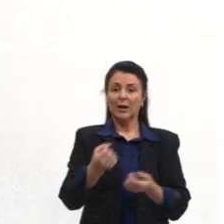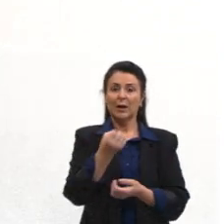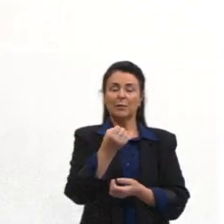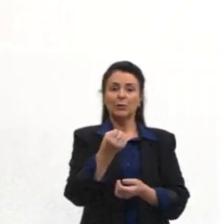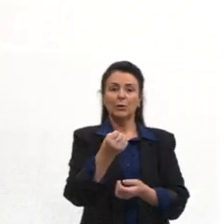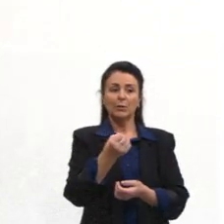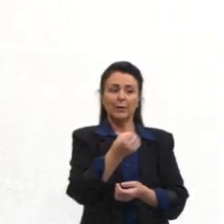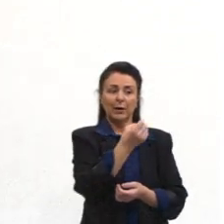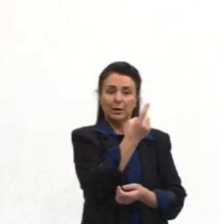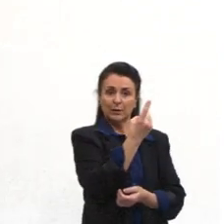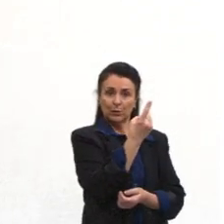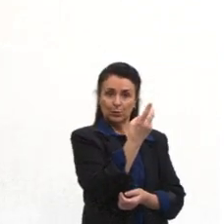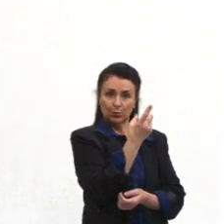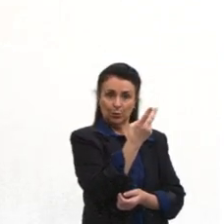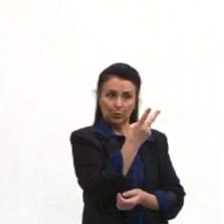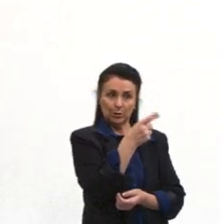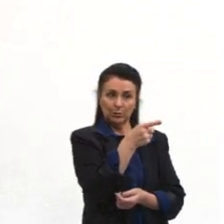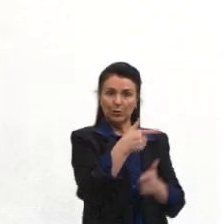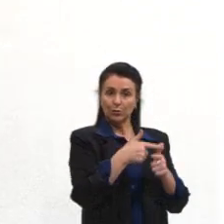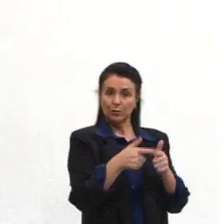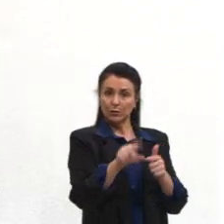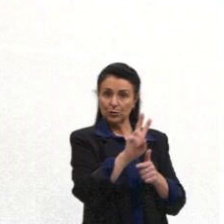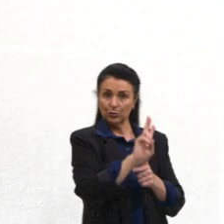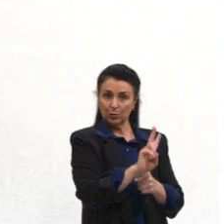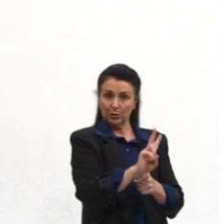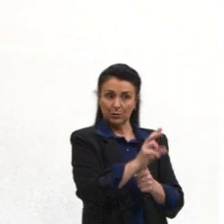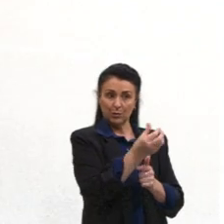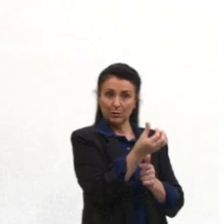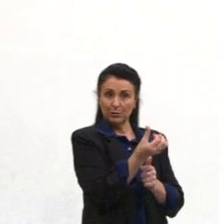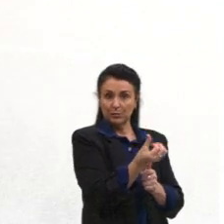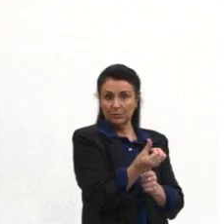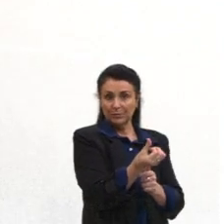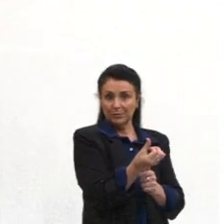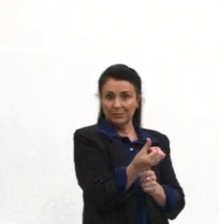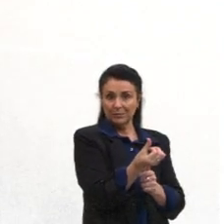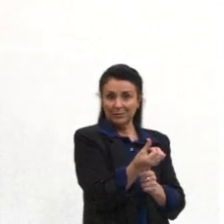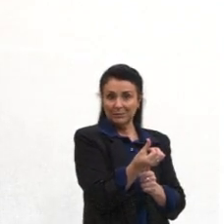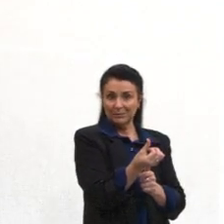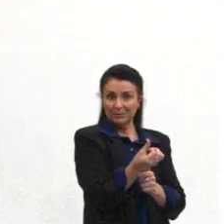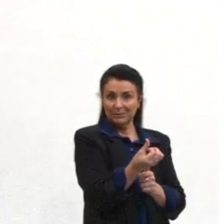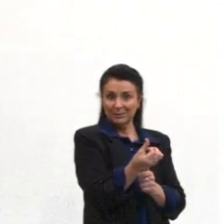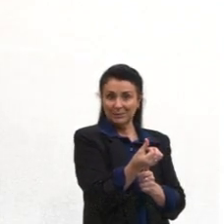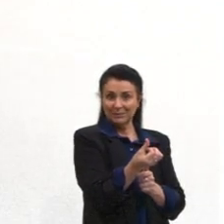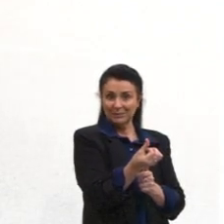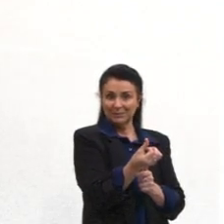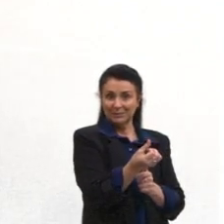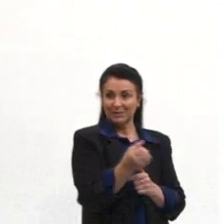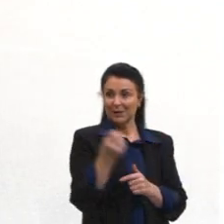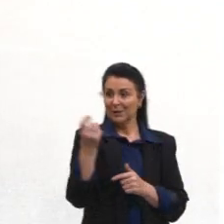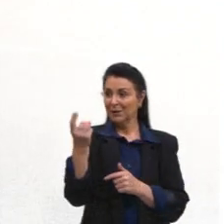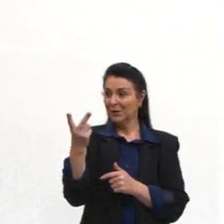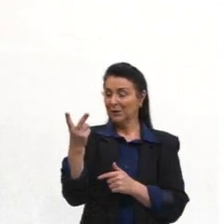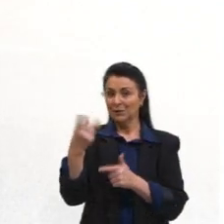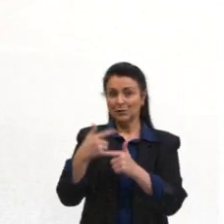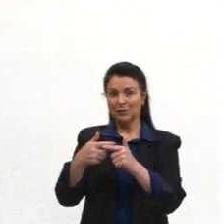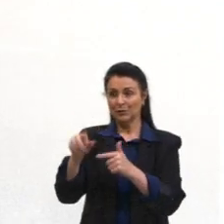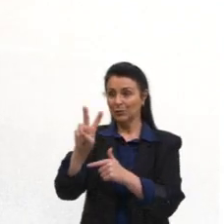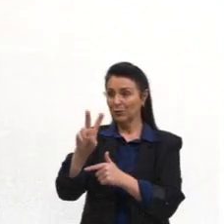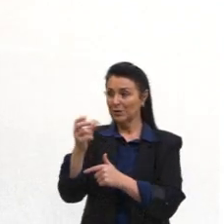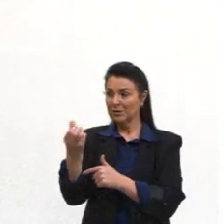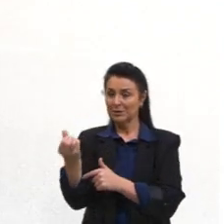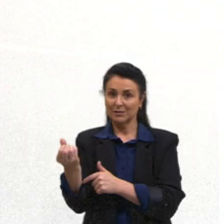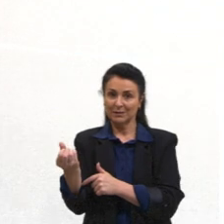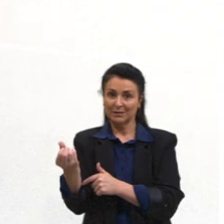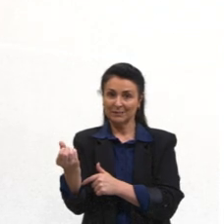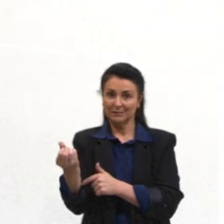essa quantia de 12 quilogramas e dividir em duas de 6 então duas de 6 significa que eu vou